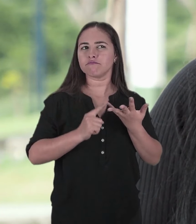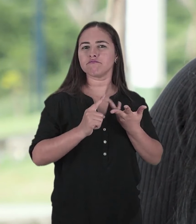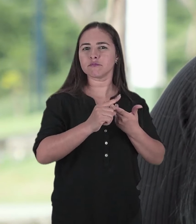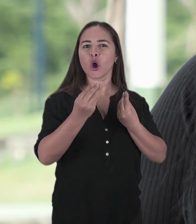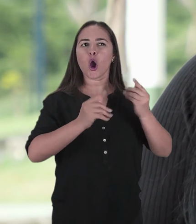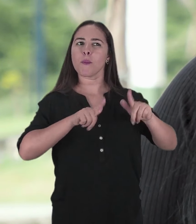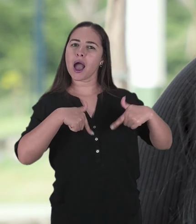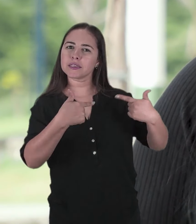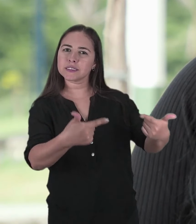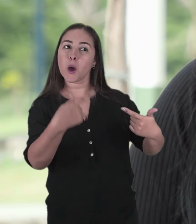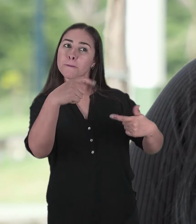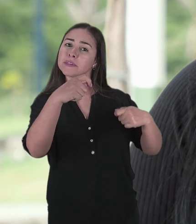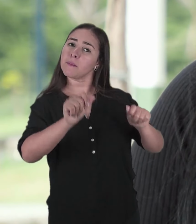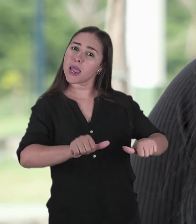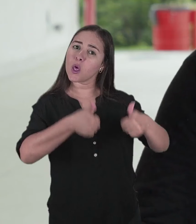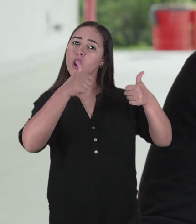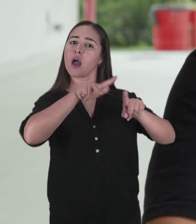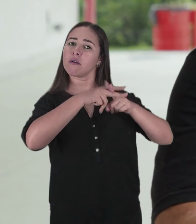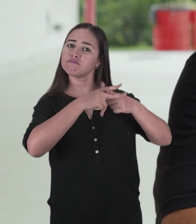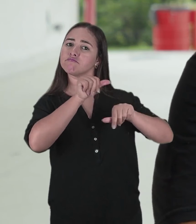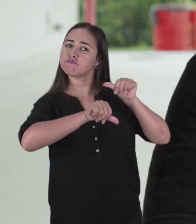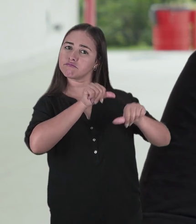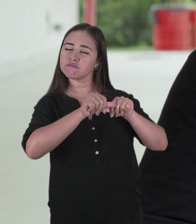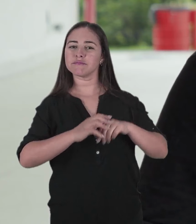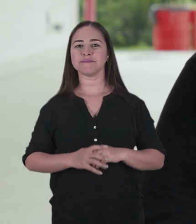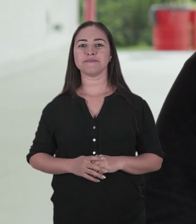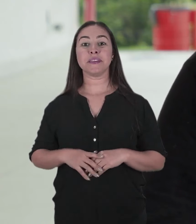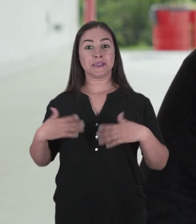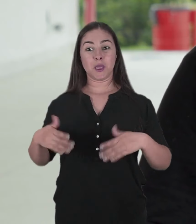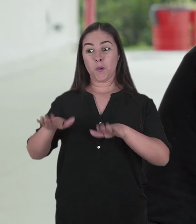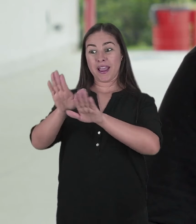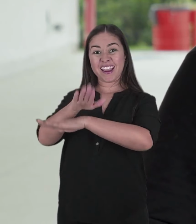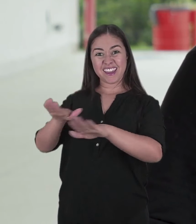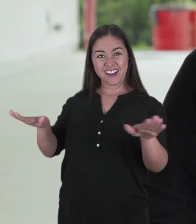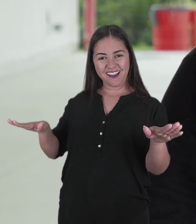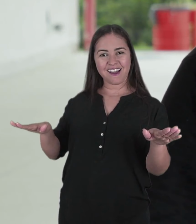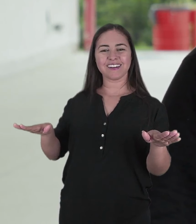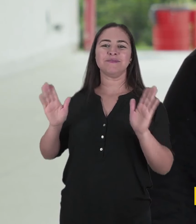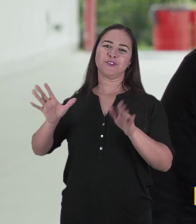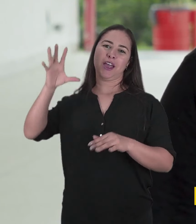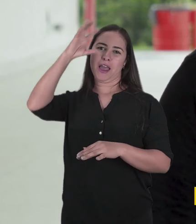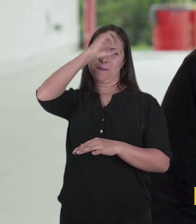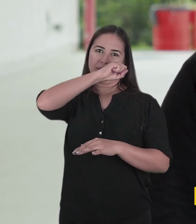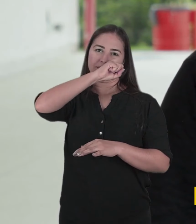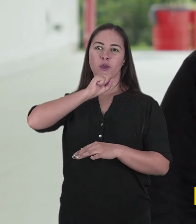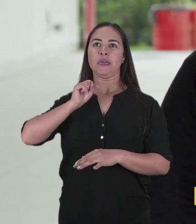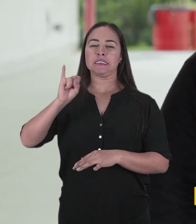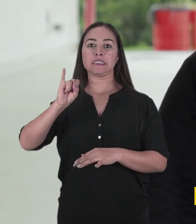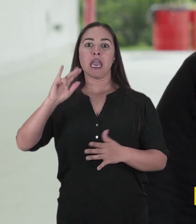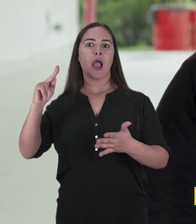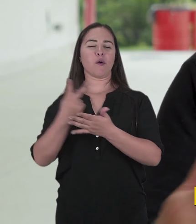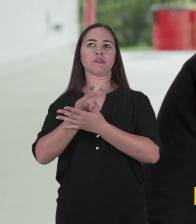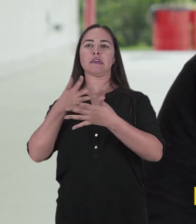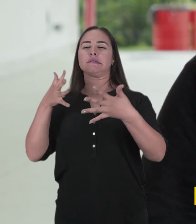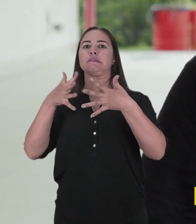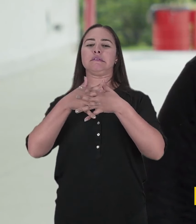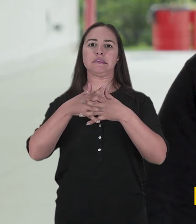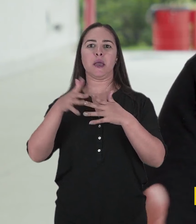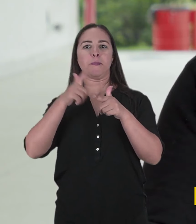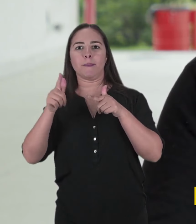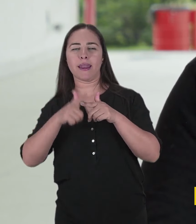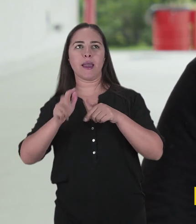alguma ação do cotidiano que tinha que melhorar. Então, aquela criançada toda, eles já aprenderam que quando você tem alguma crise por causa de